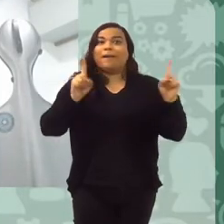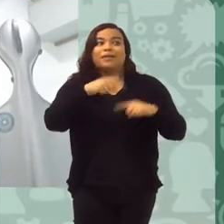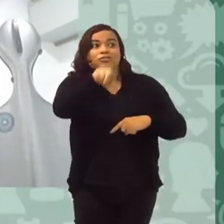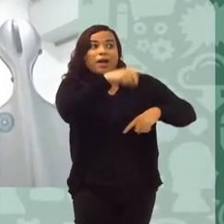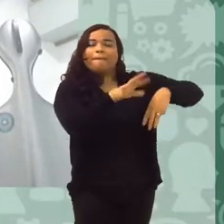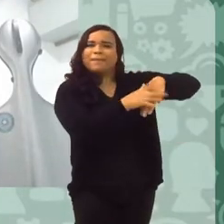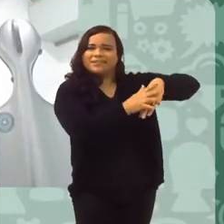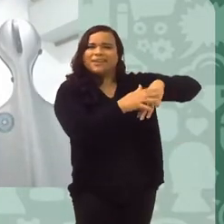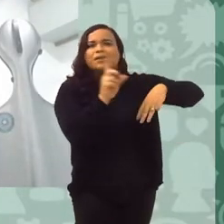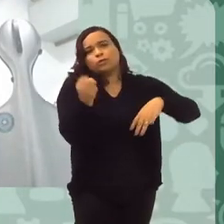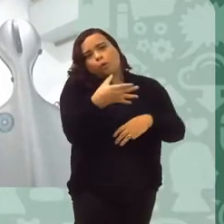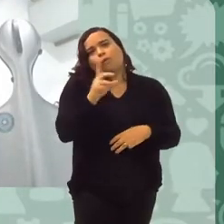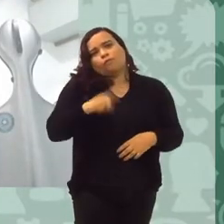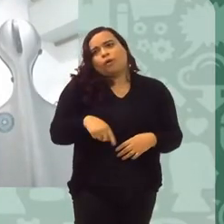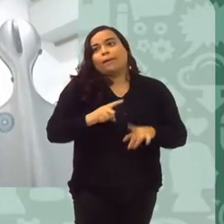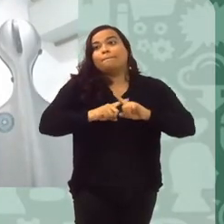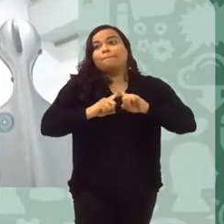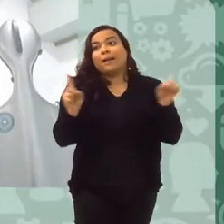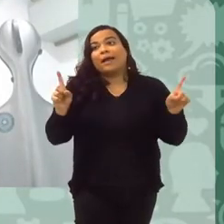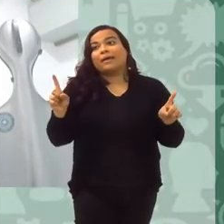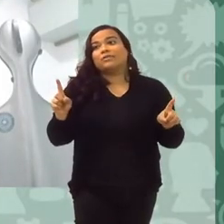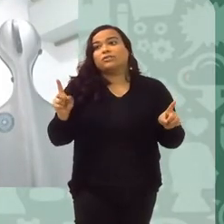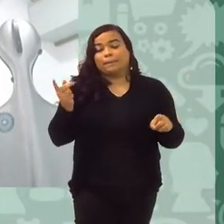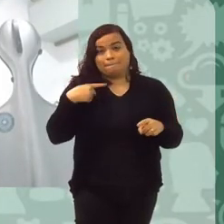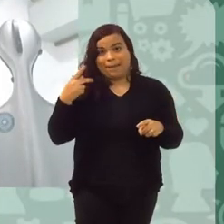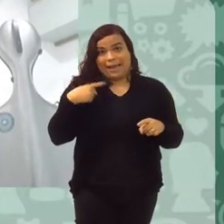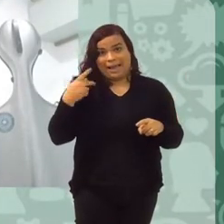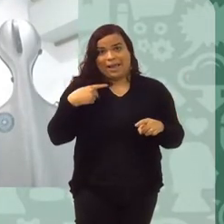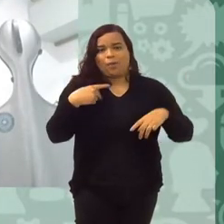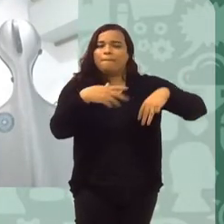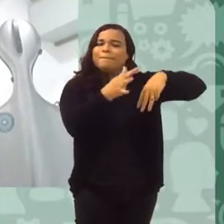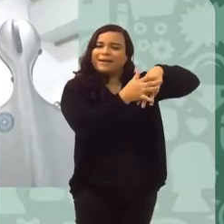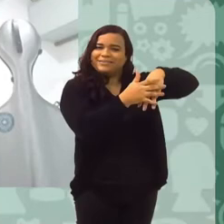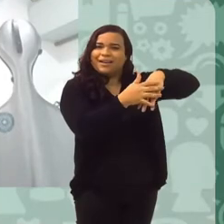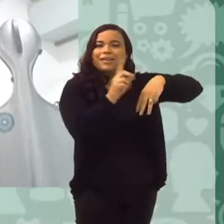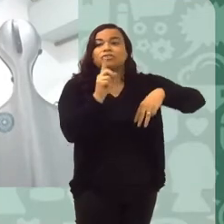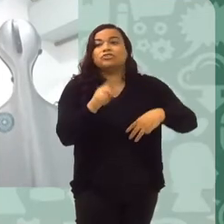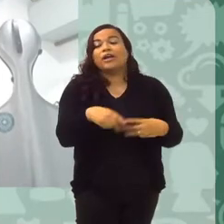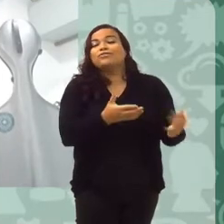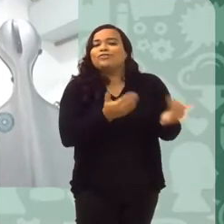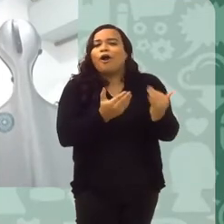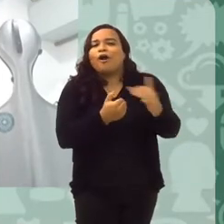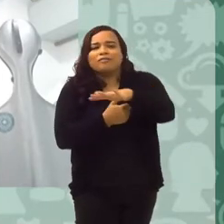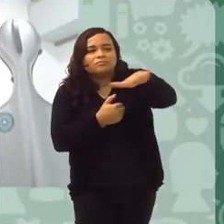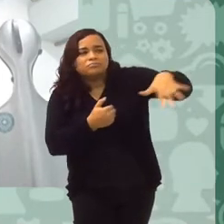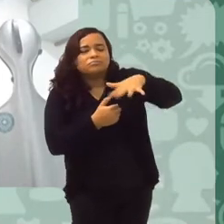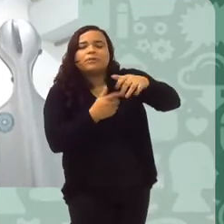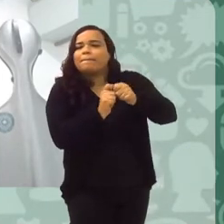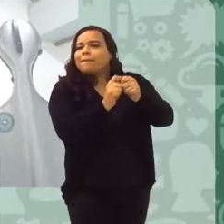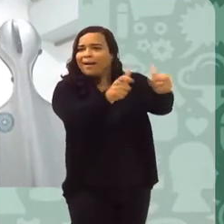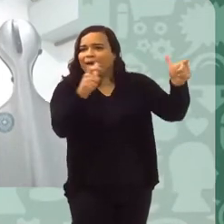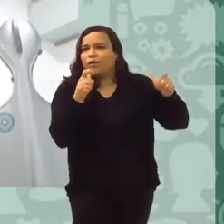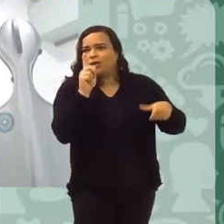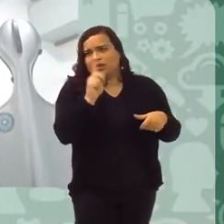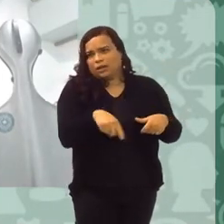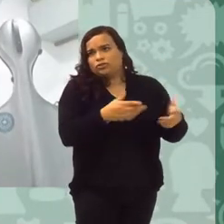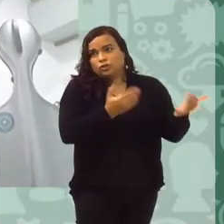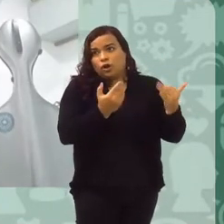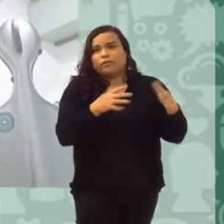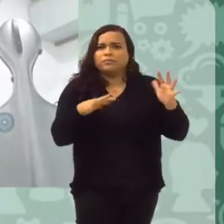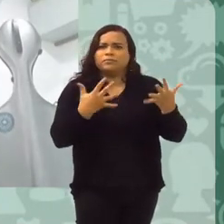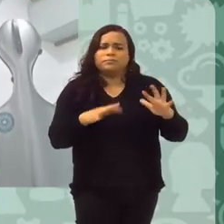para mim, mas era novo para eles. Só que a minha faixa etária de pacientes é relativamente jovem.